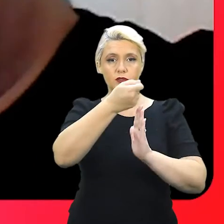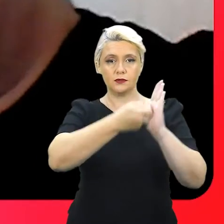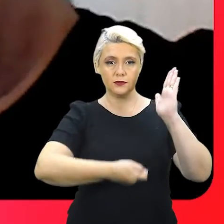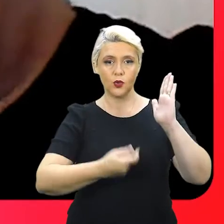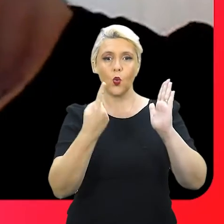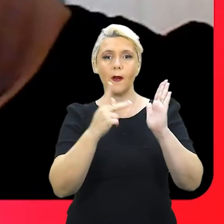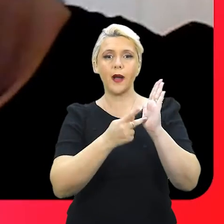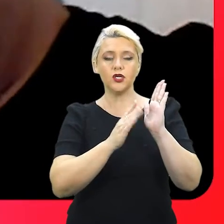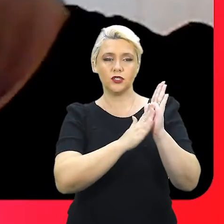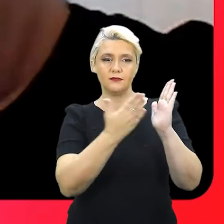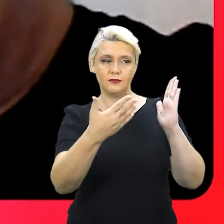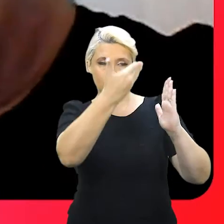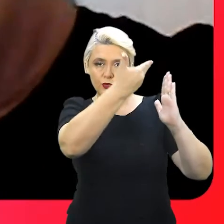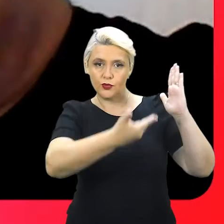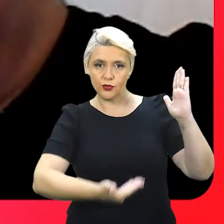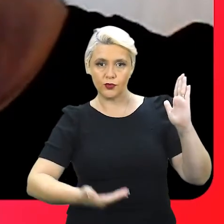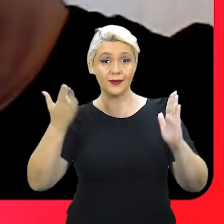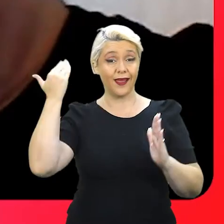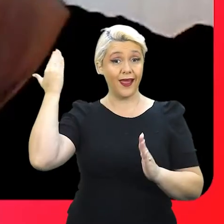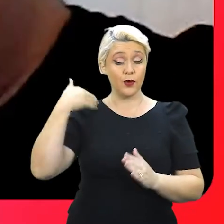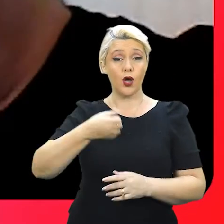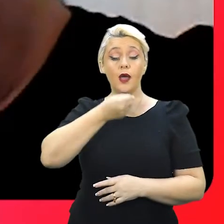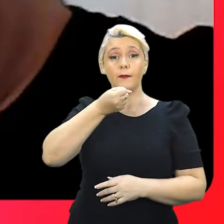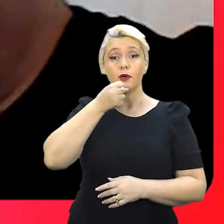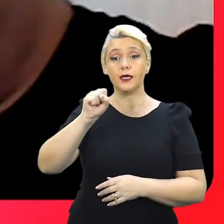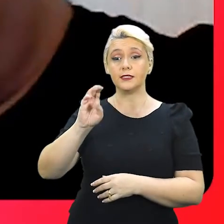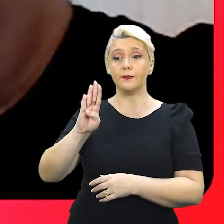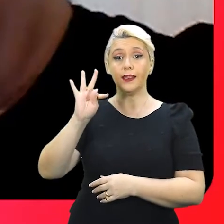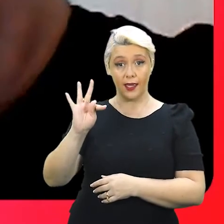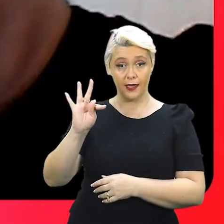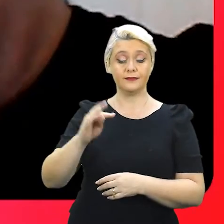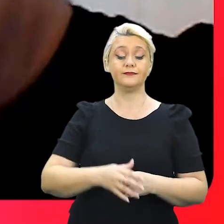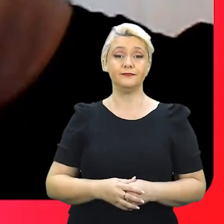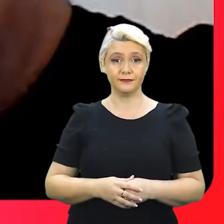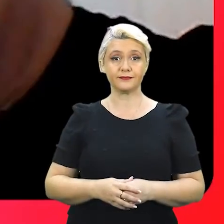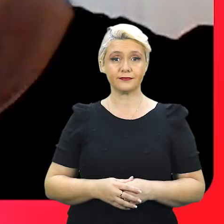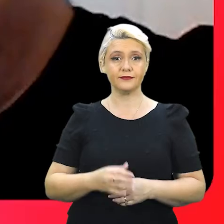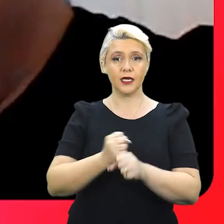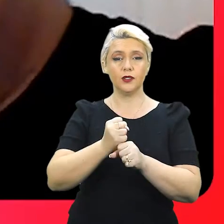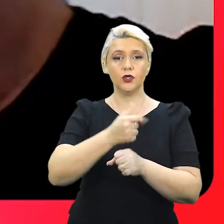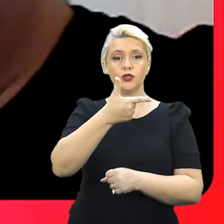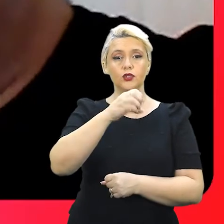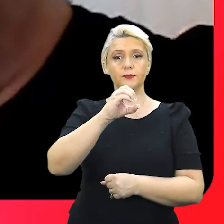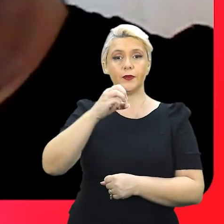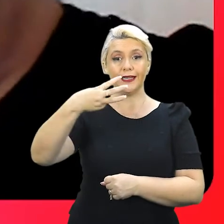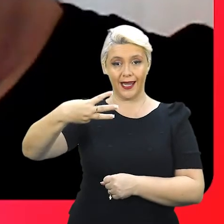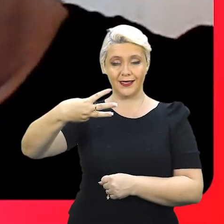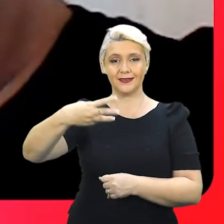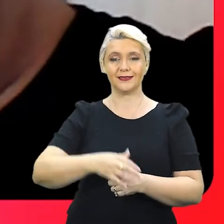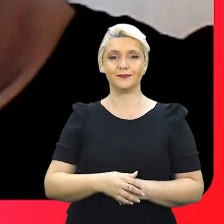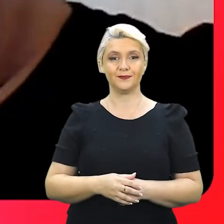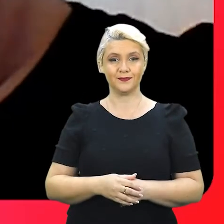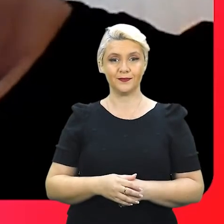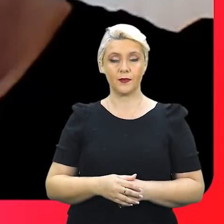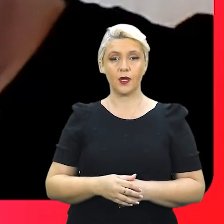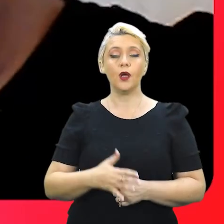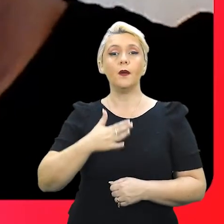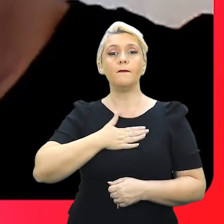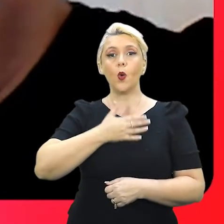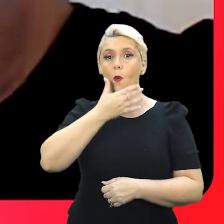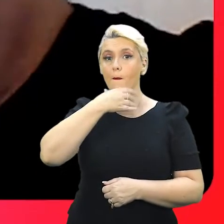comigo, quando eu era repórter do SBT, em 2003, o